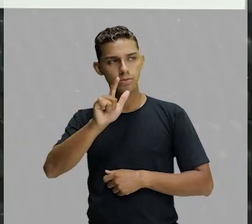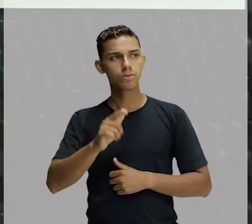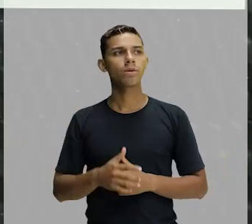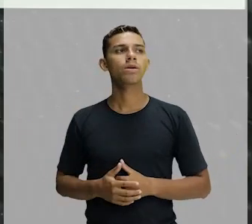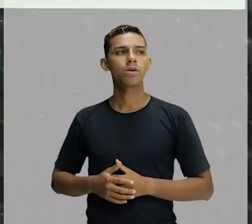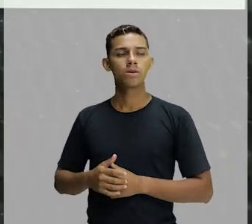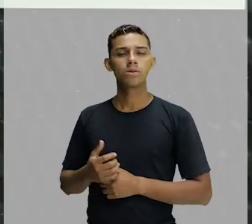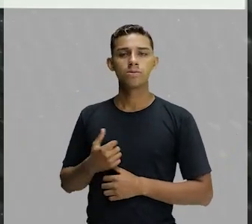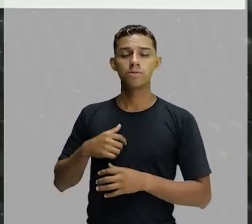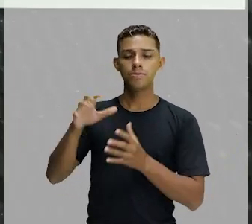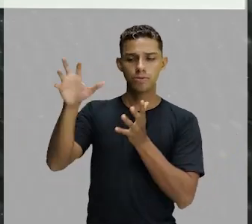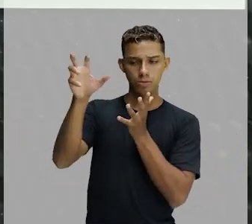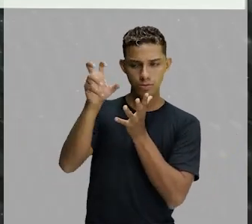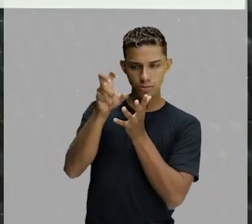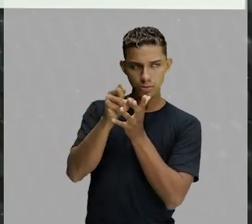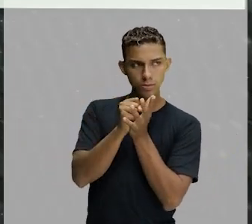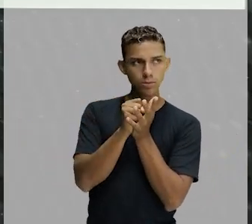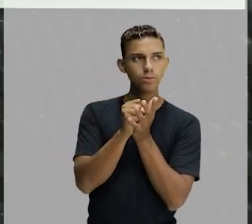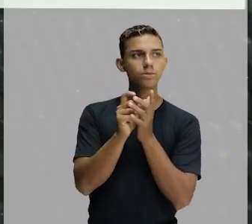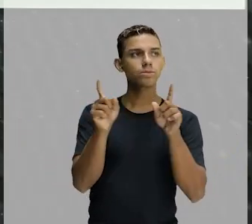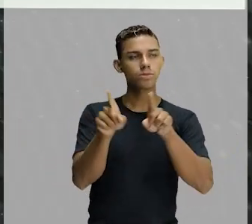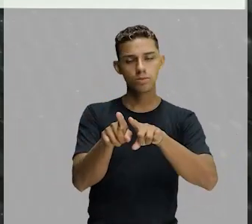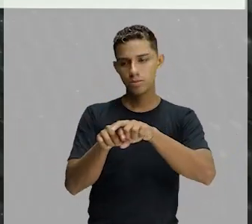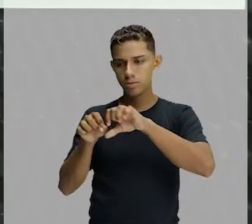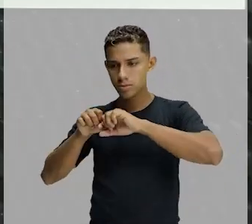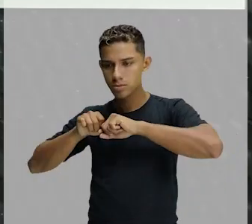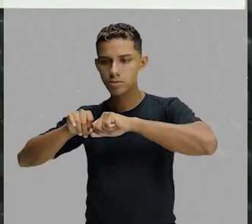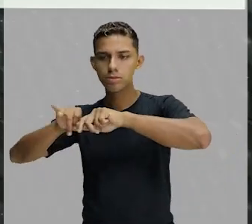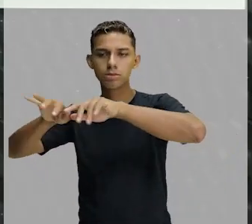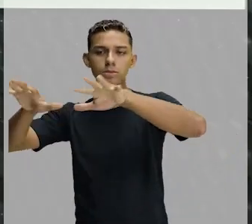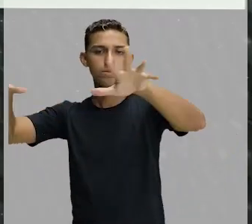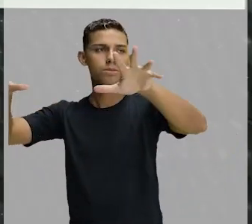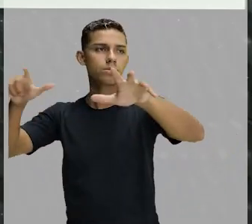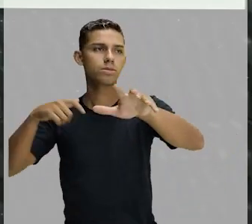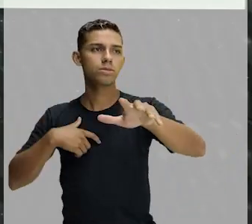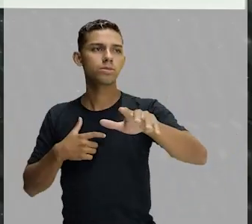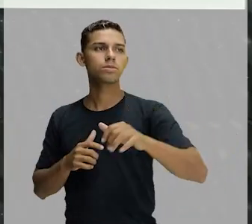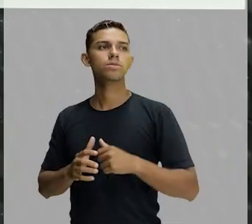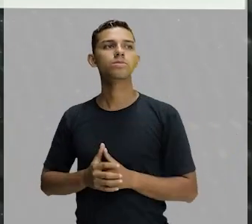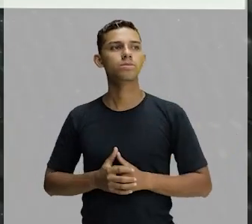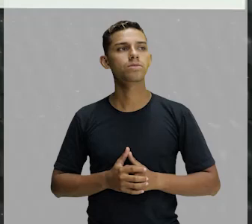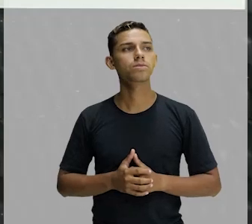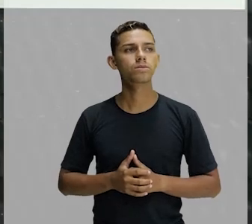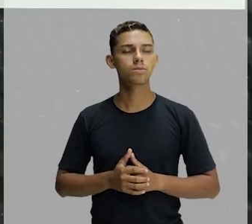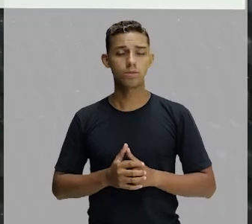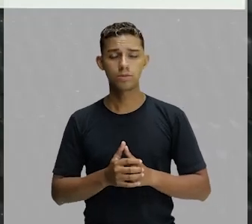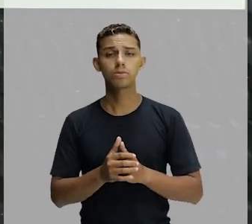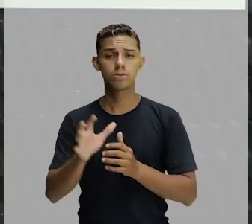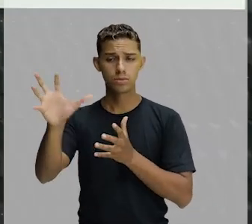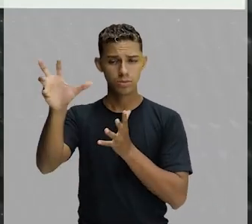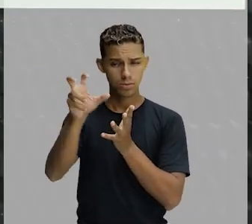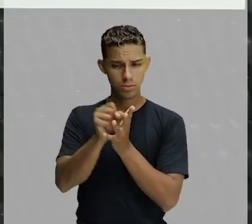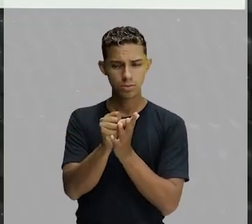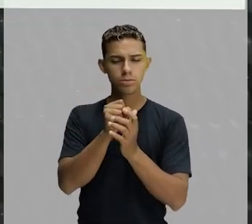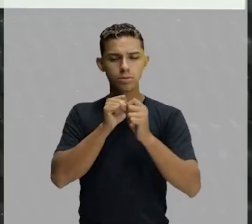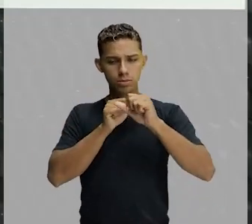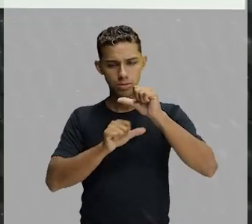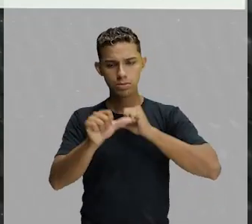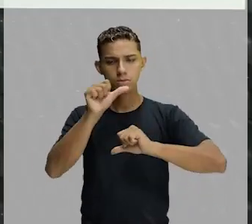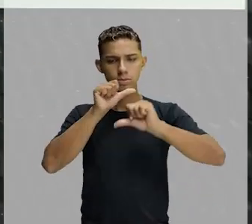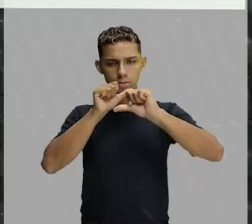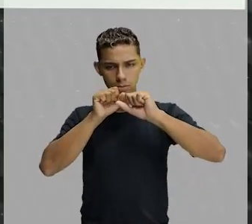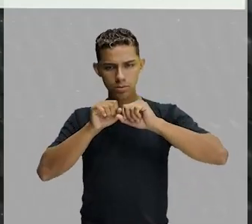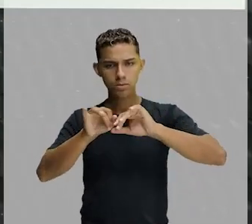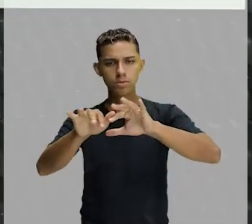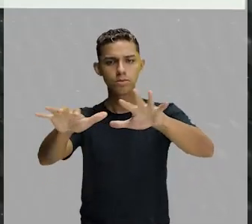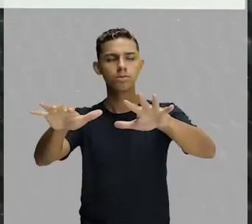células absorvam esse gás carbônico para promover o processo fotossintético. E durante a fotossíntese, essas